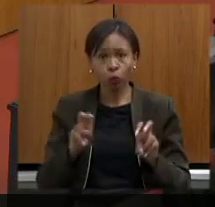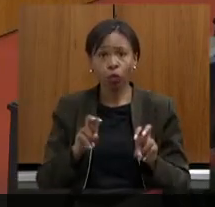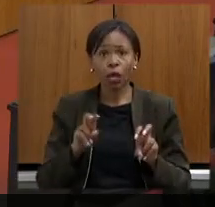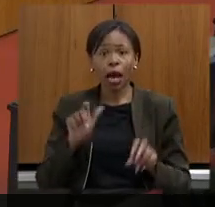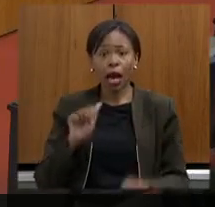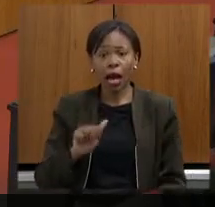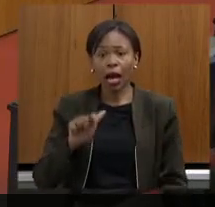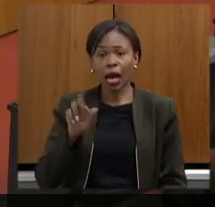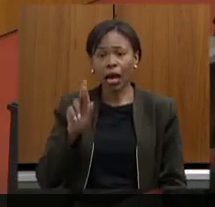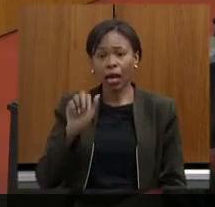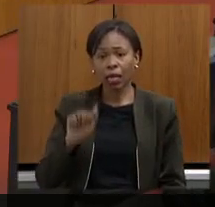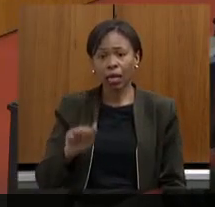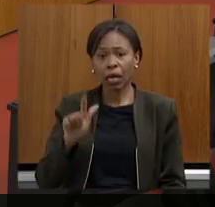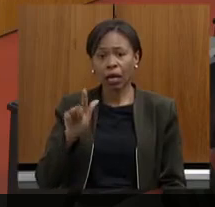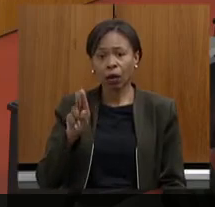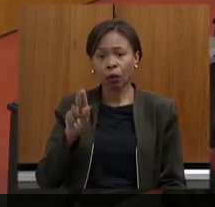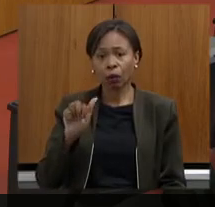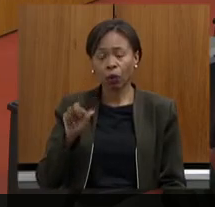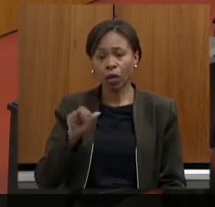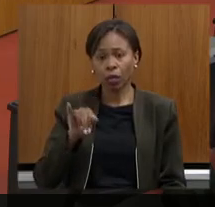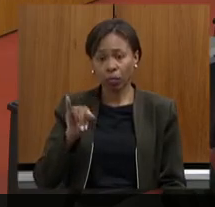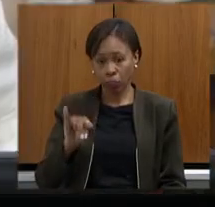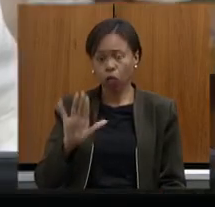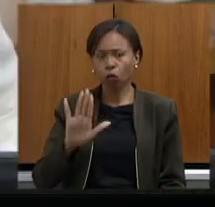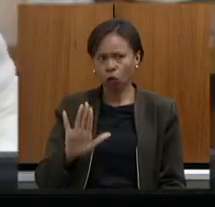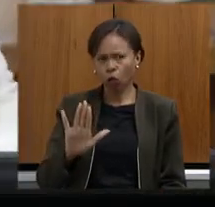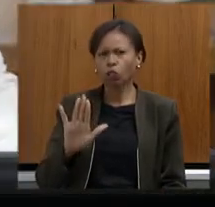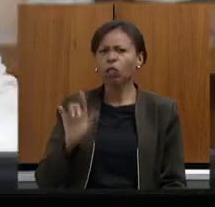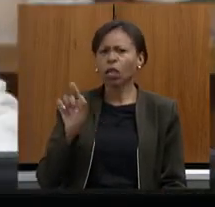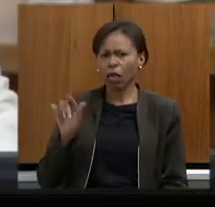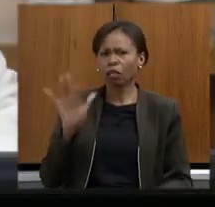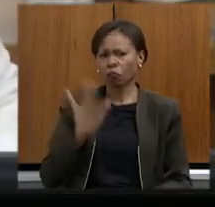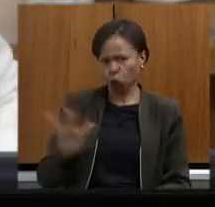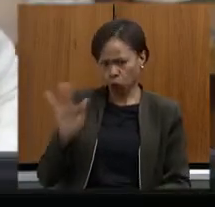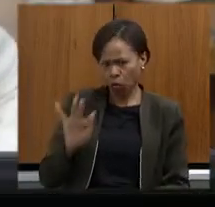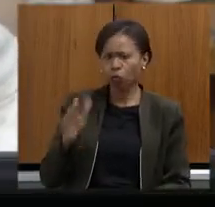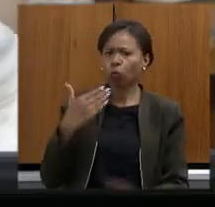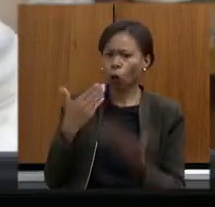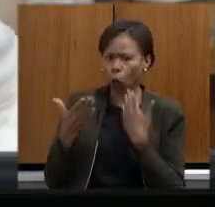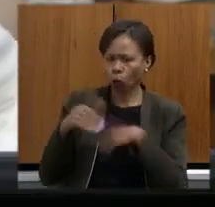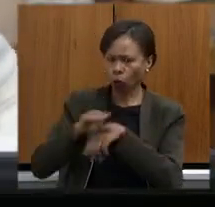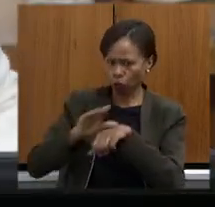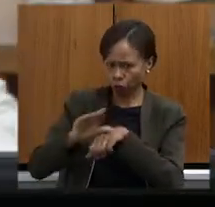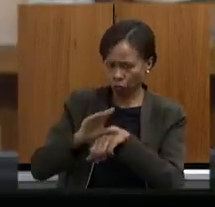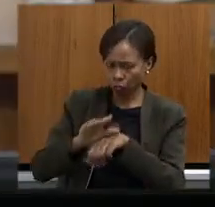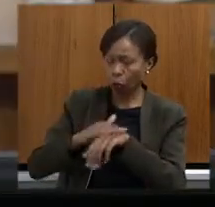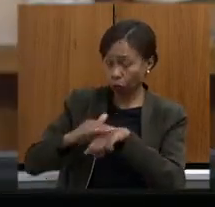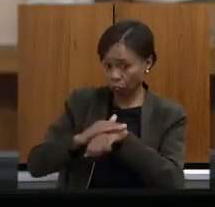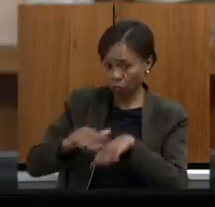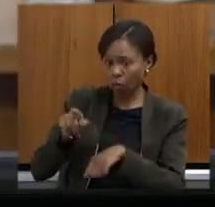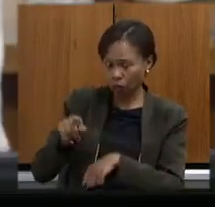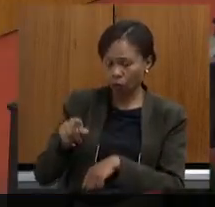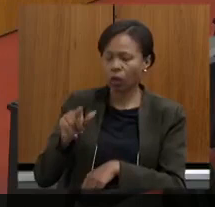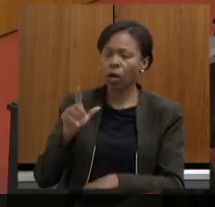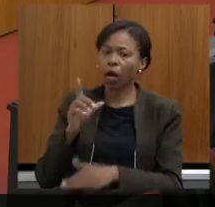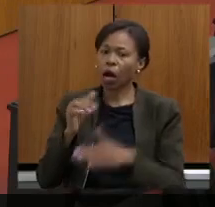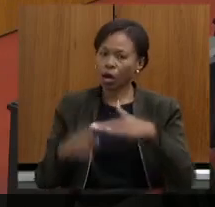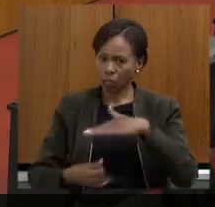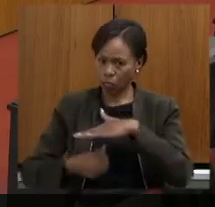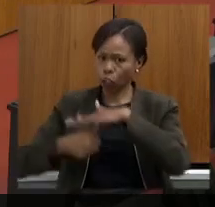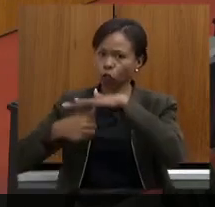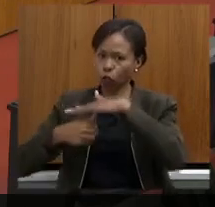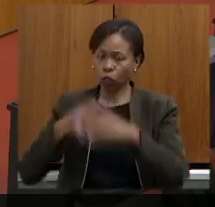Araguari e anotei aqui nós vamos começar com a reitora Lavínia ver como seria um projeto como isso pra gente poder estar um retorno